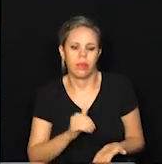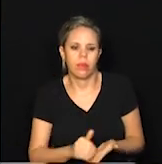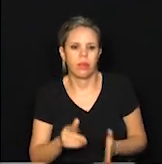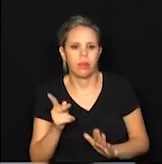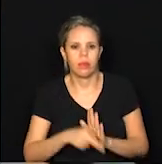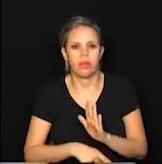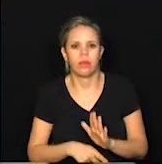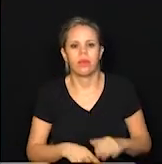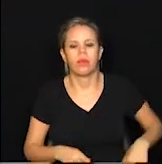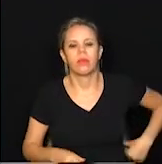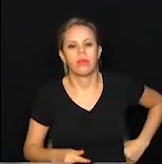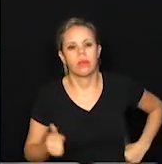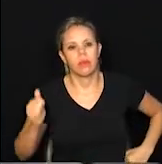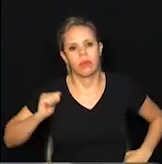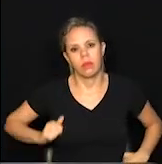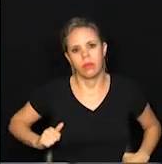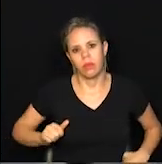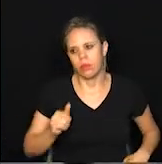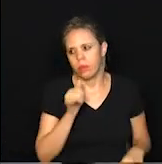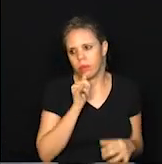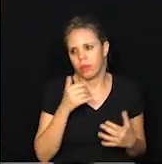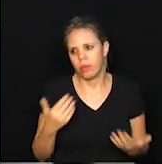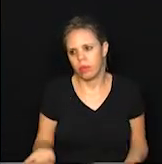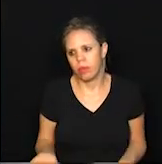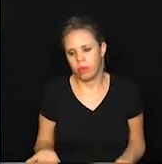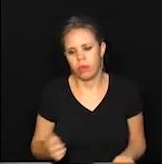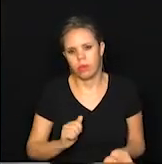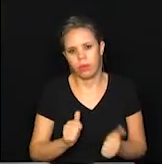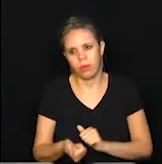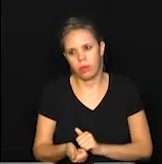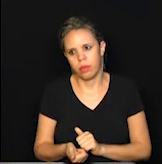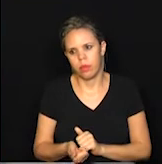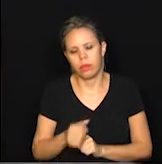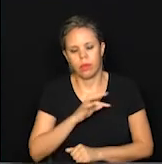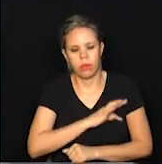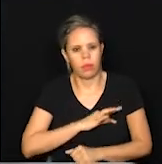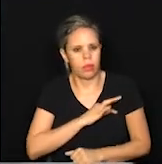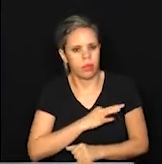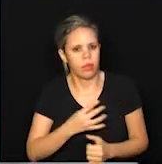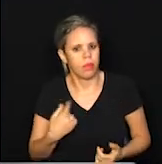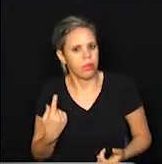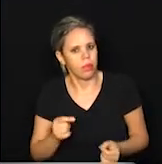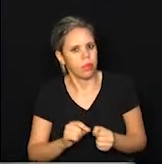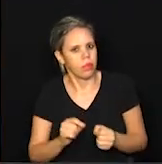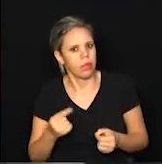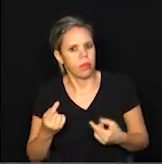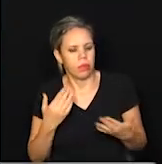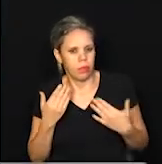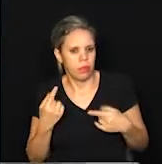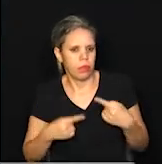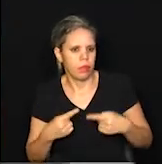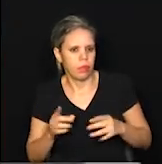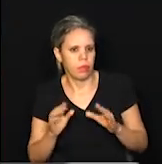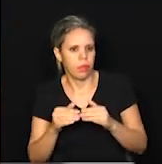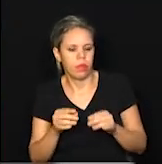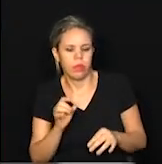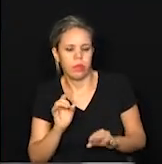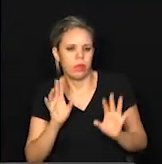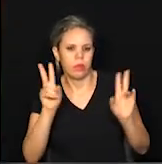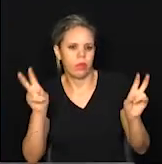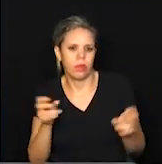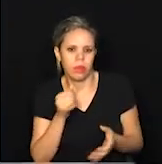projeto de bolsa, atleta e bolsa técnico, a gente fazer um debate aqui específico sobre